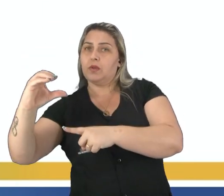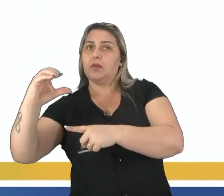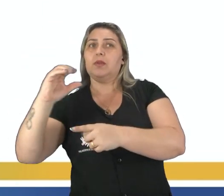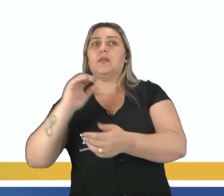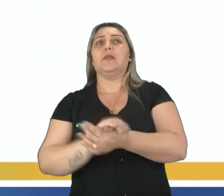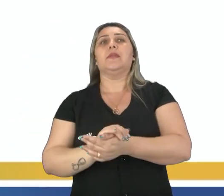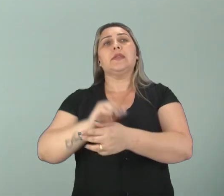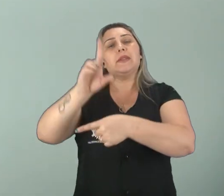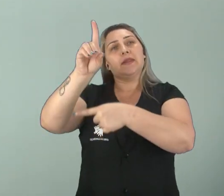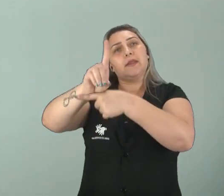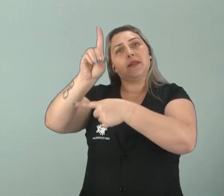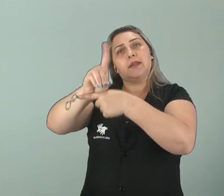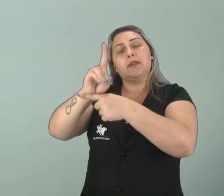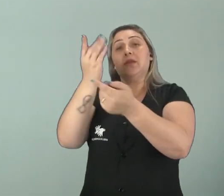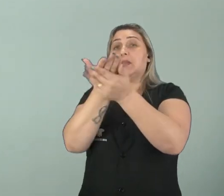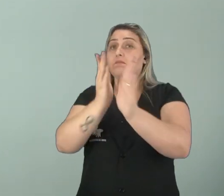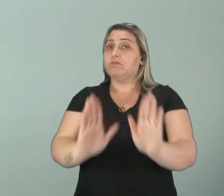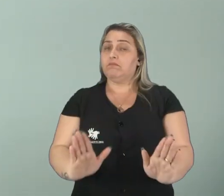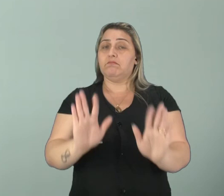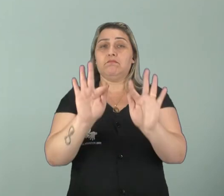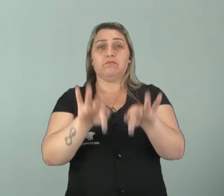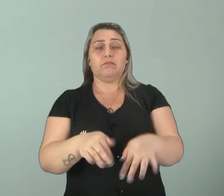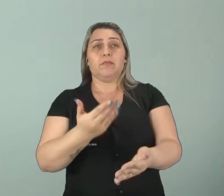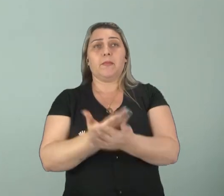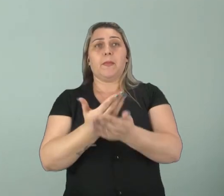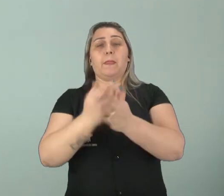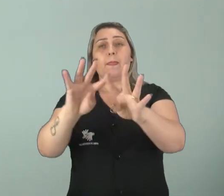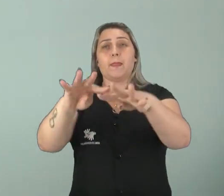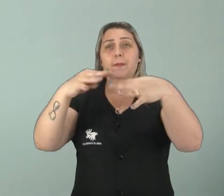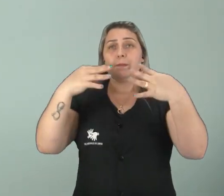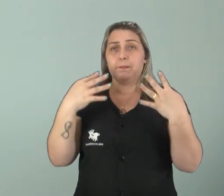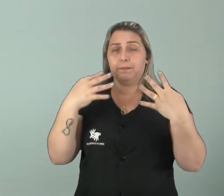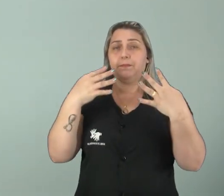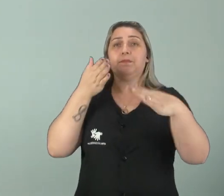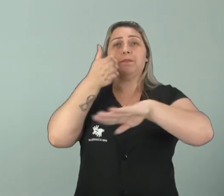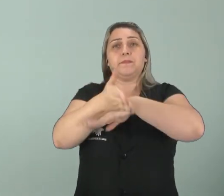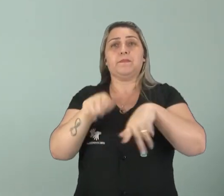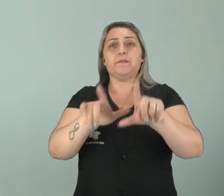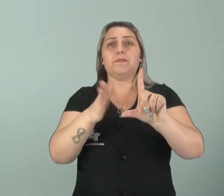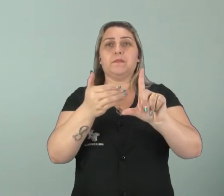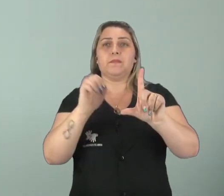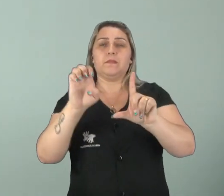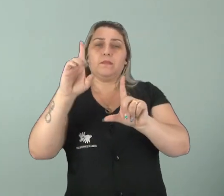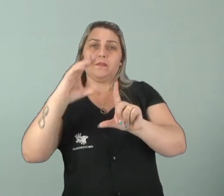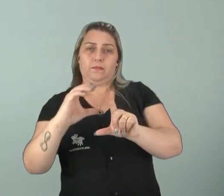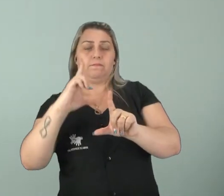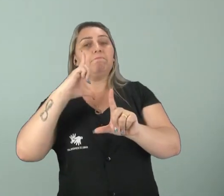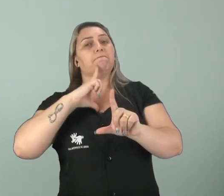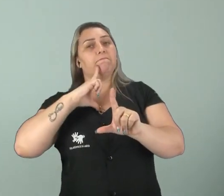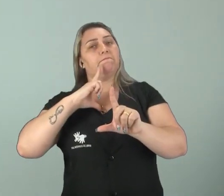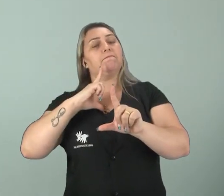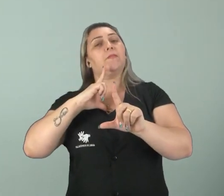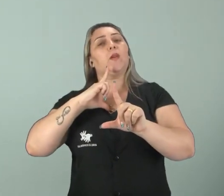opção D. Nós vamos encerrar por aqui. Eu vou chamar a atenção de você para acessar a plataforma Eduque, que é onde está